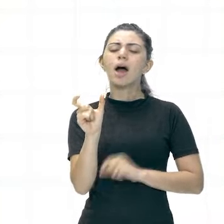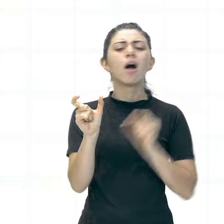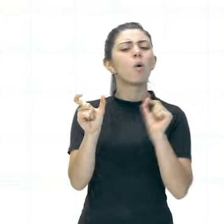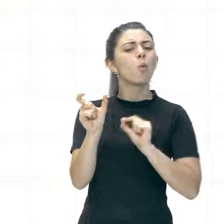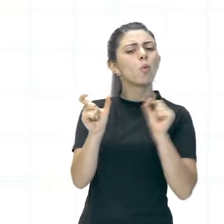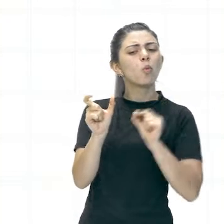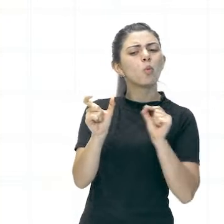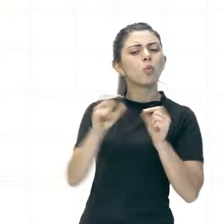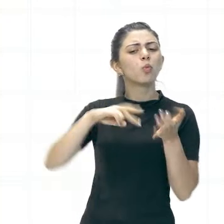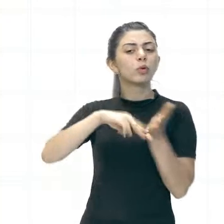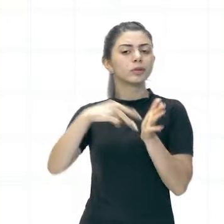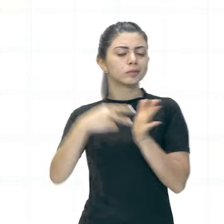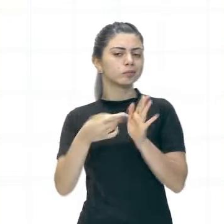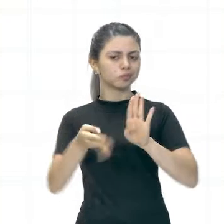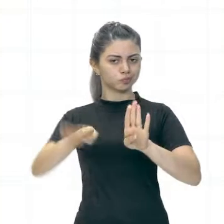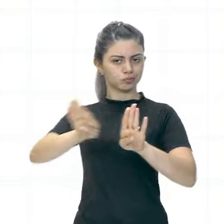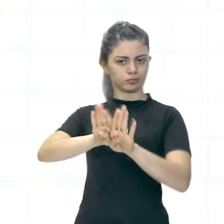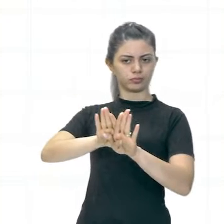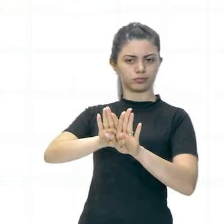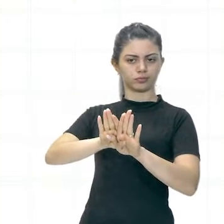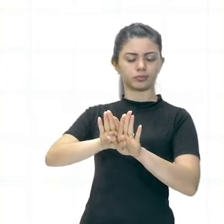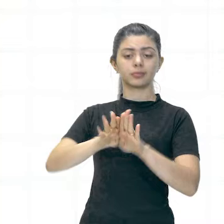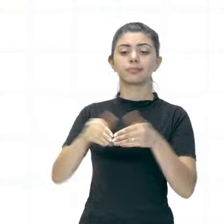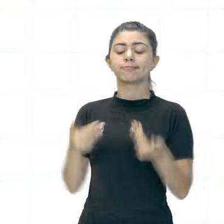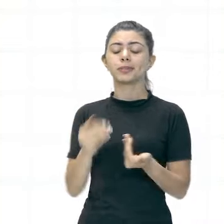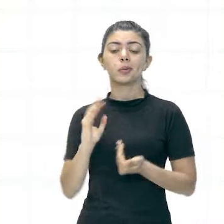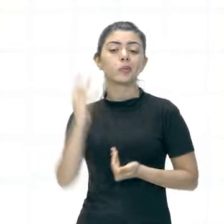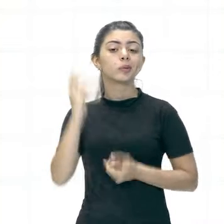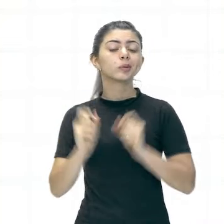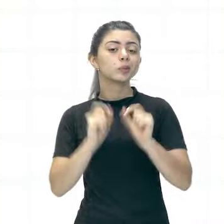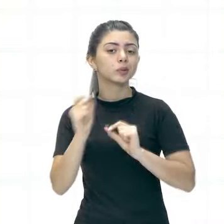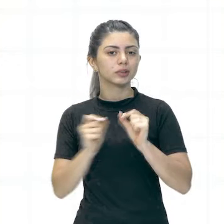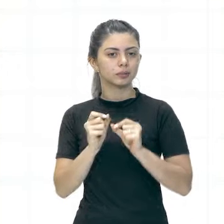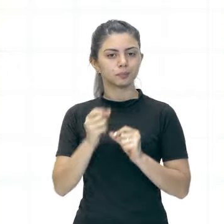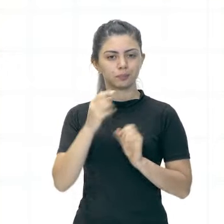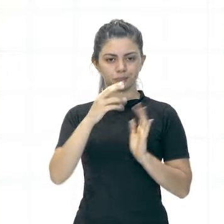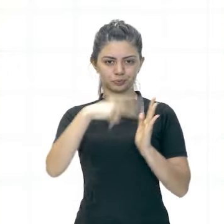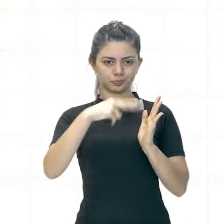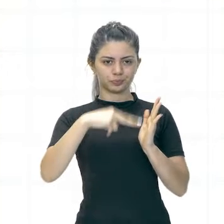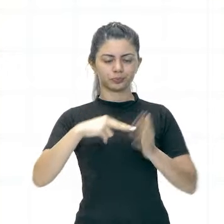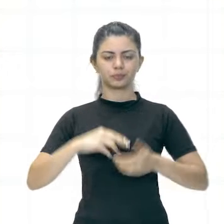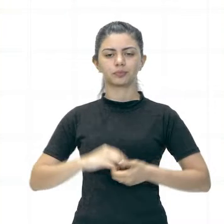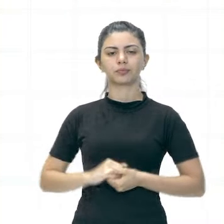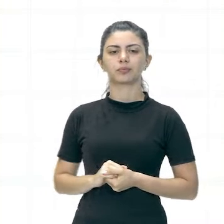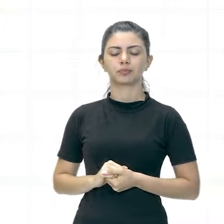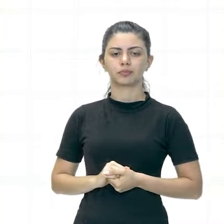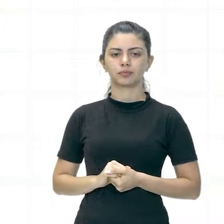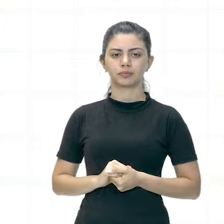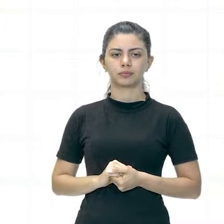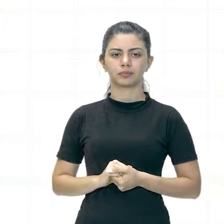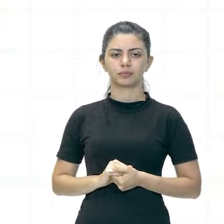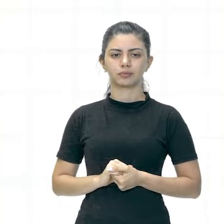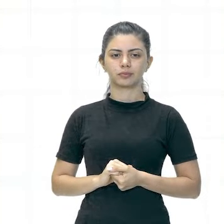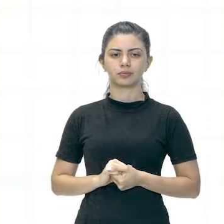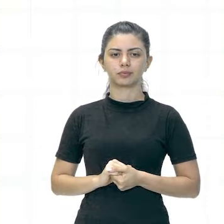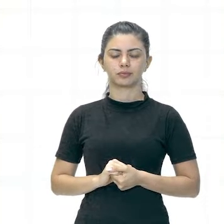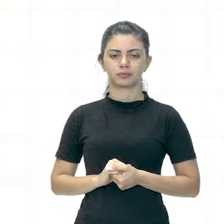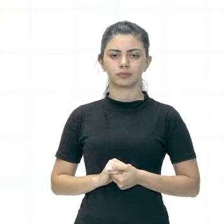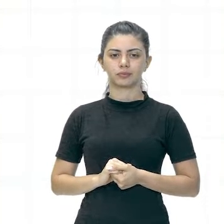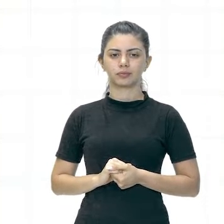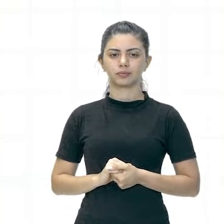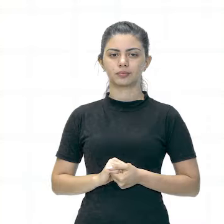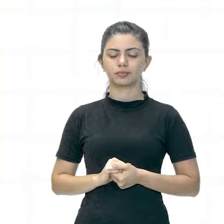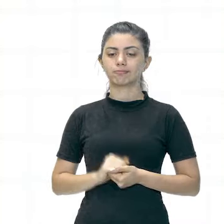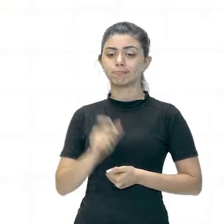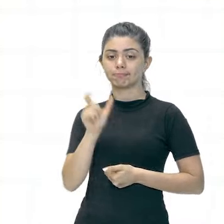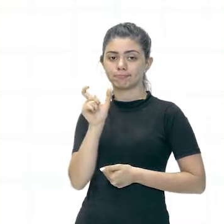que significa fechado. Então, o que aconteceu com eles? Vamos acompanhar aqui. Então, after they left.